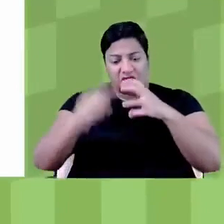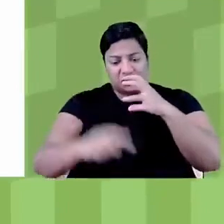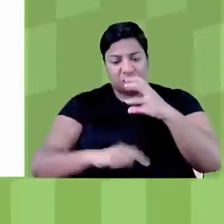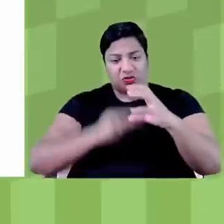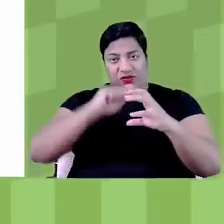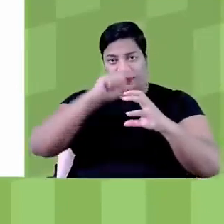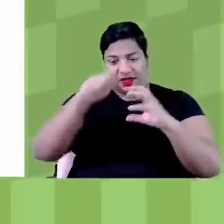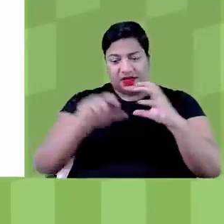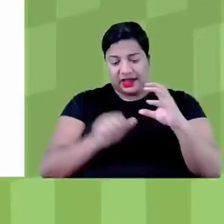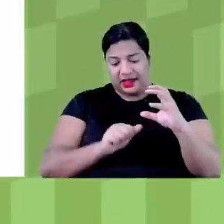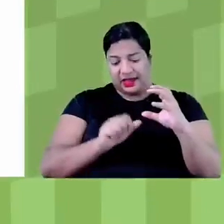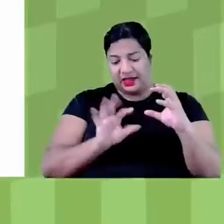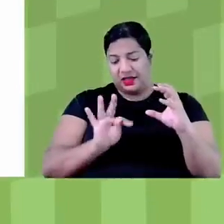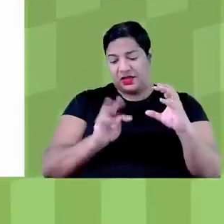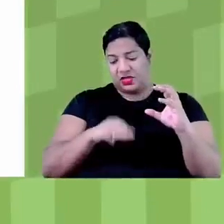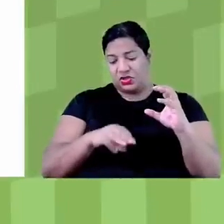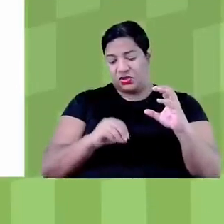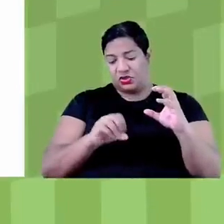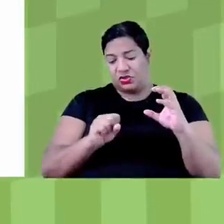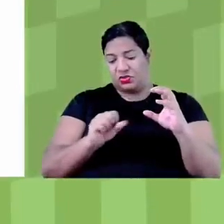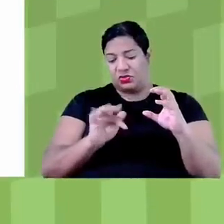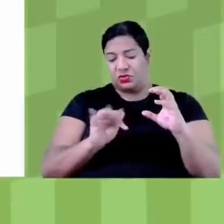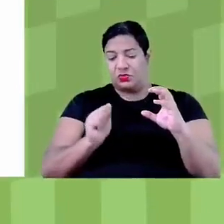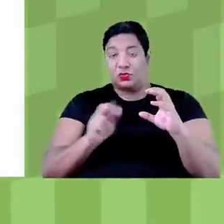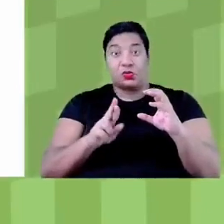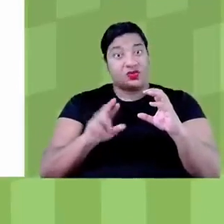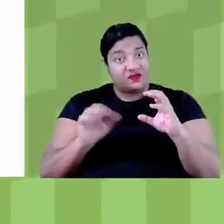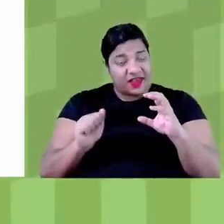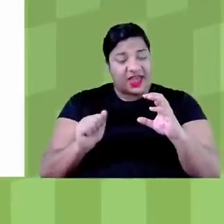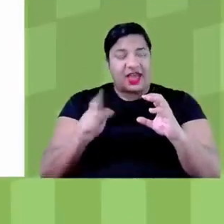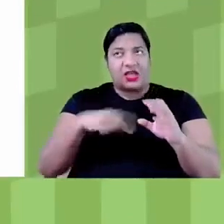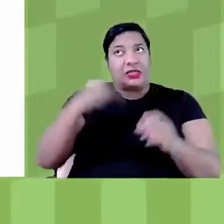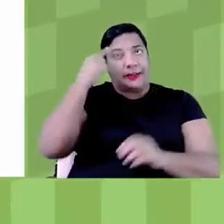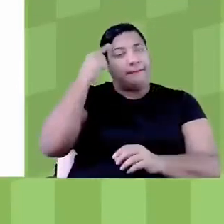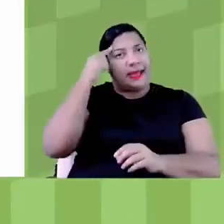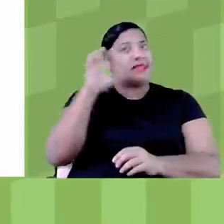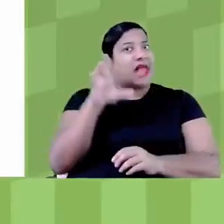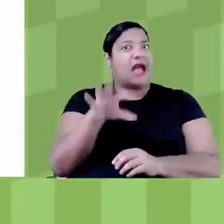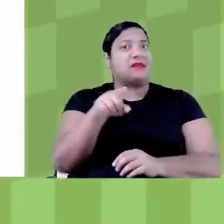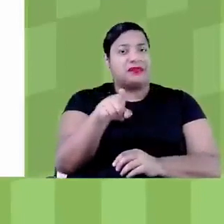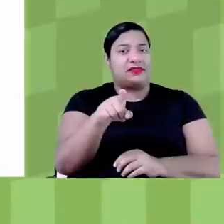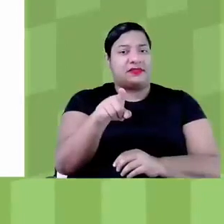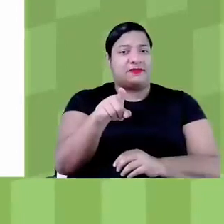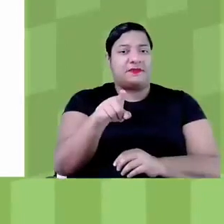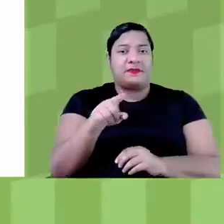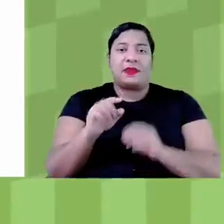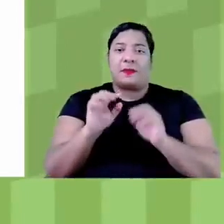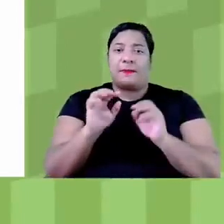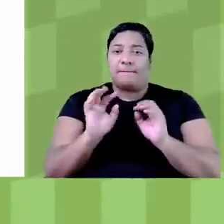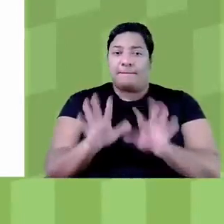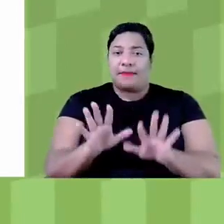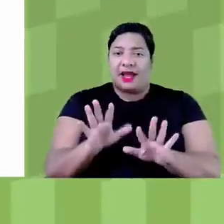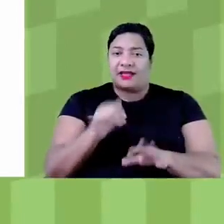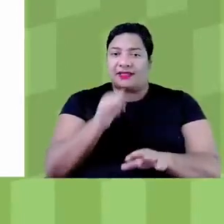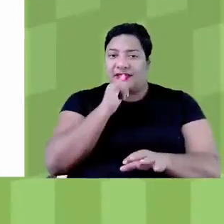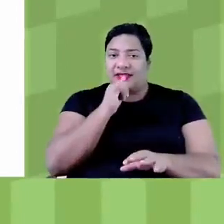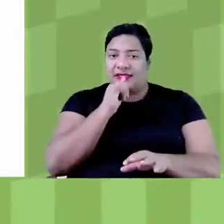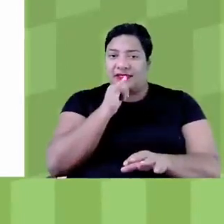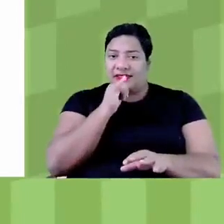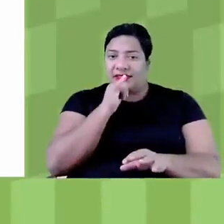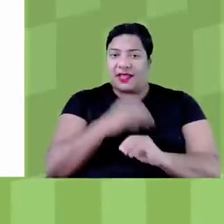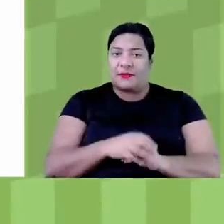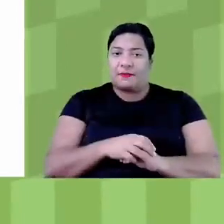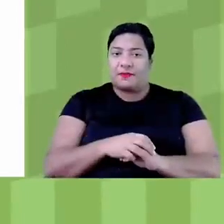nossa cabeça, da nossa mente, que, para citar um exemplo, né, aquilo que a gente pensa está pautado por